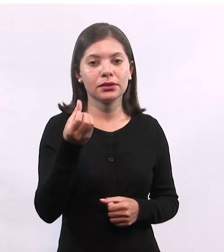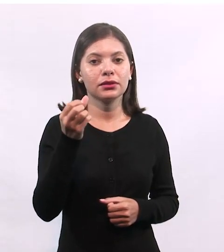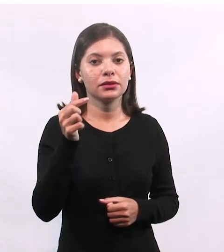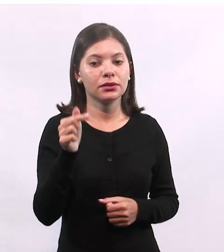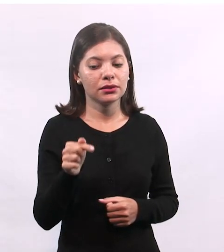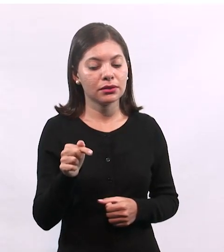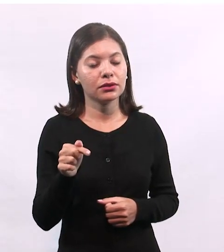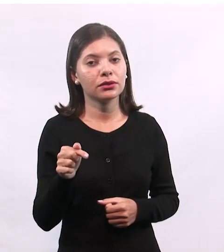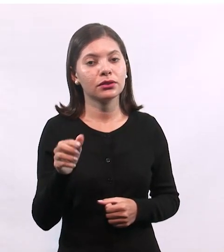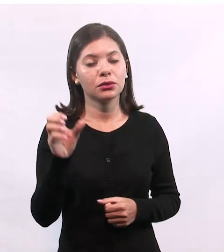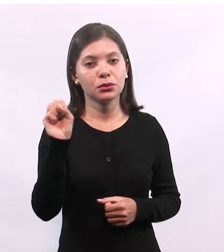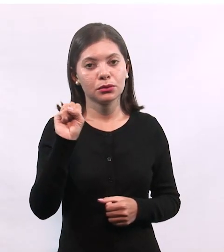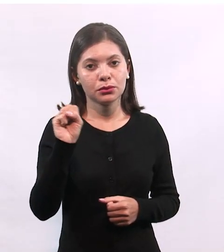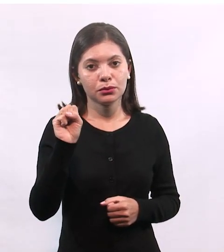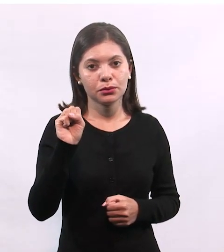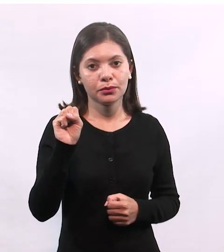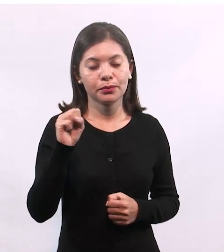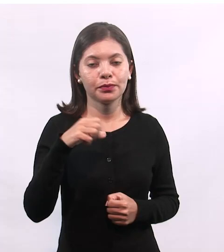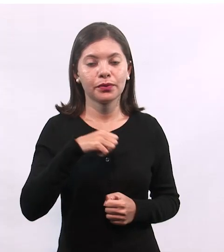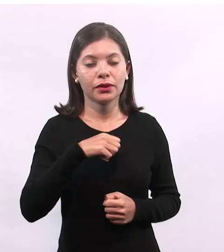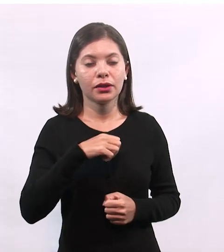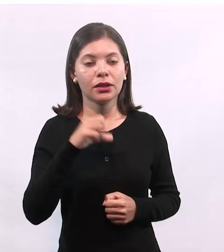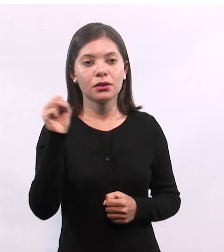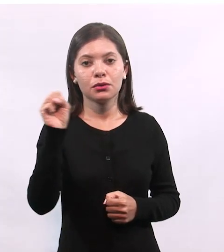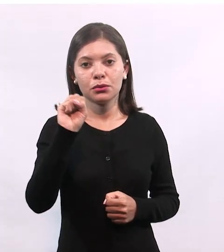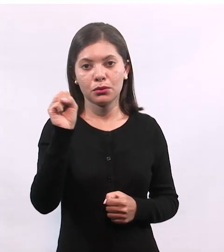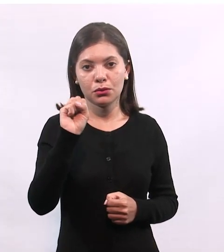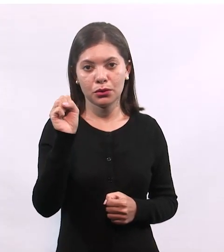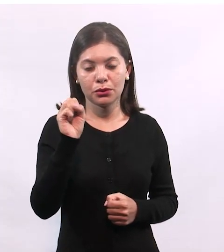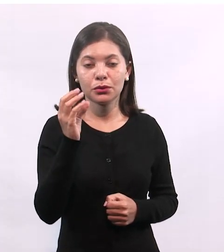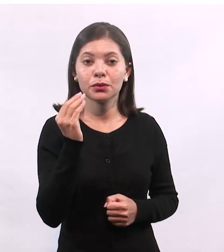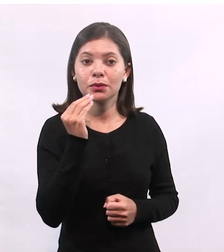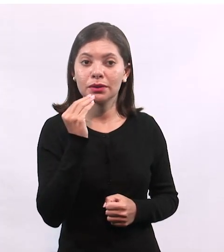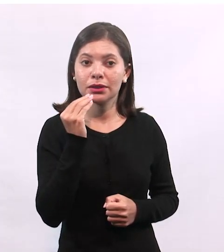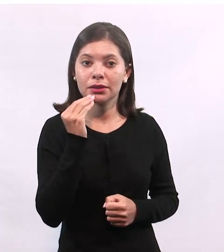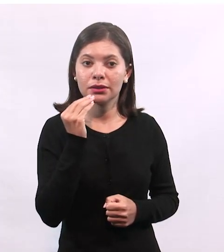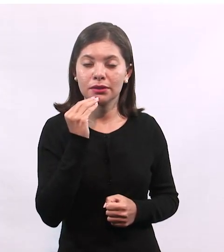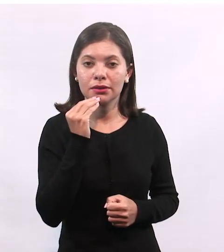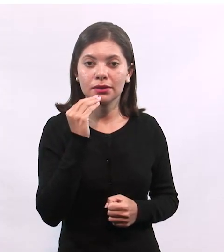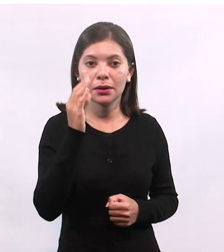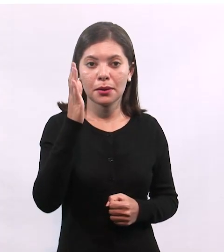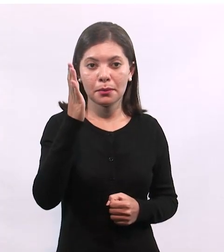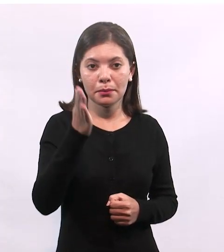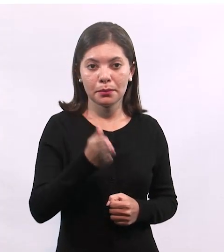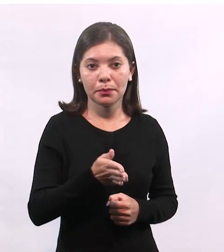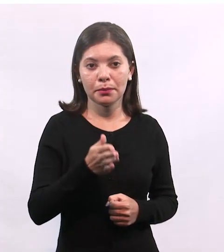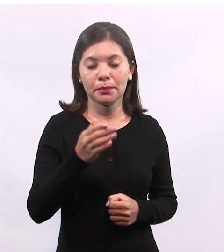6 7 8 eu tenho 8 chances